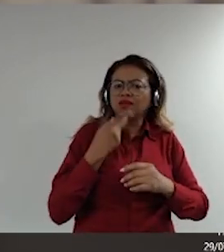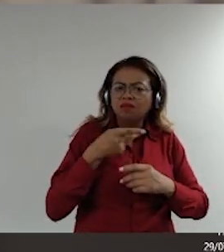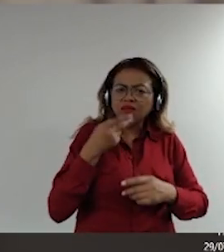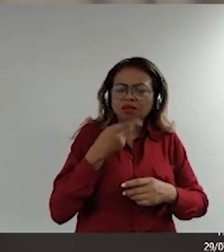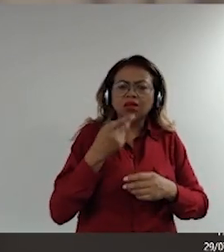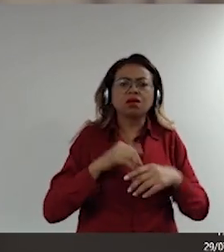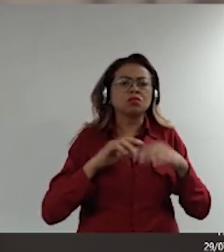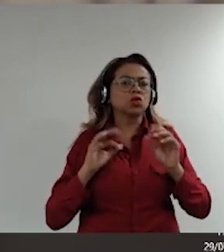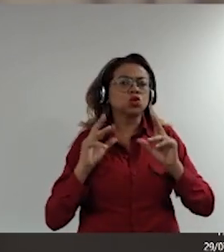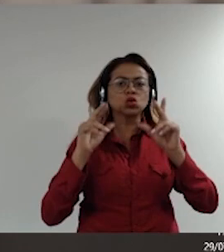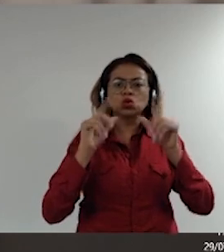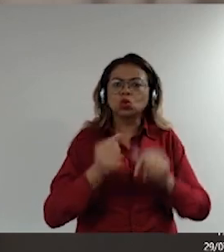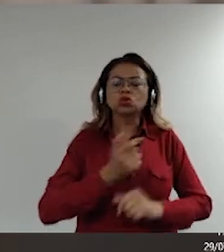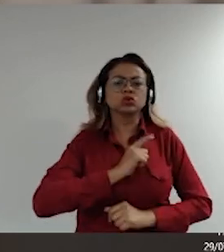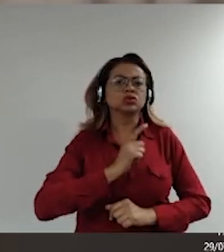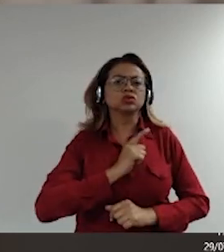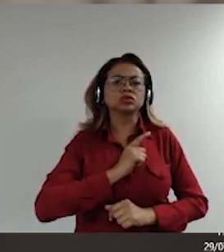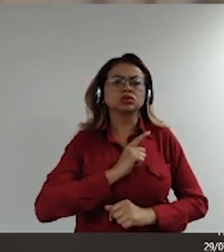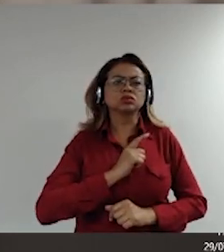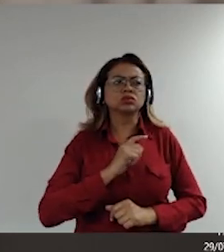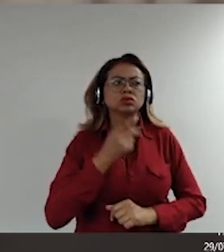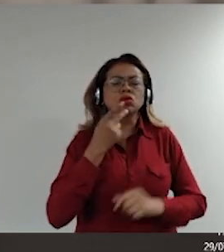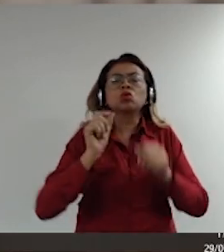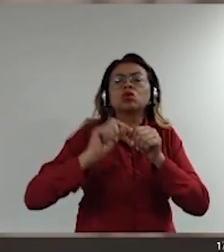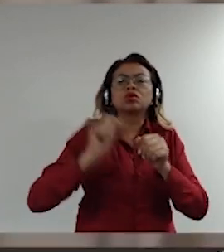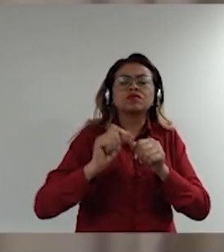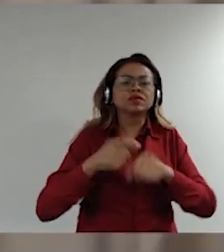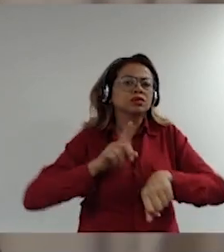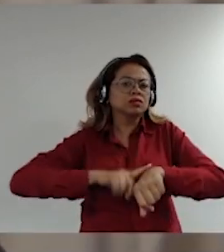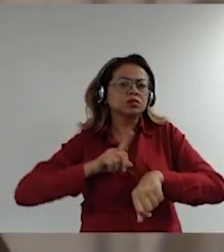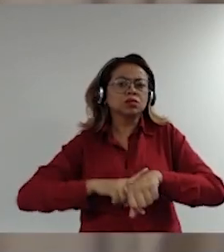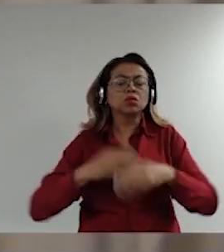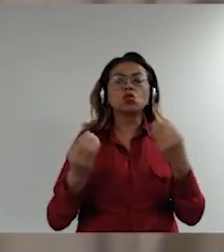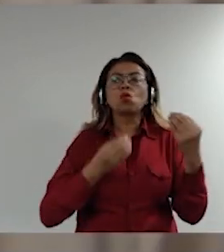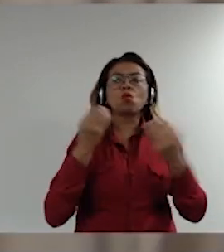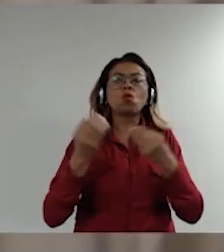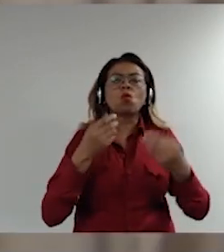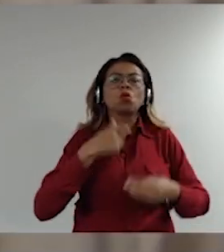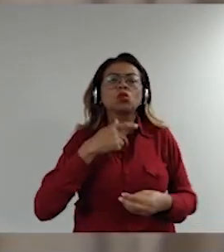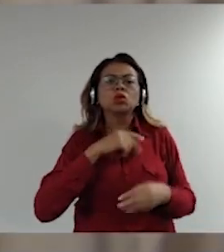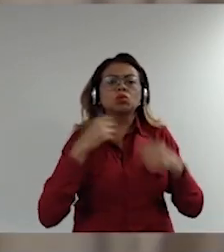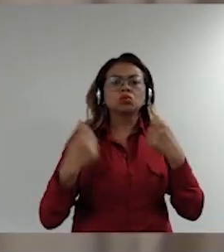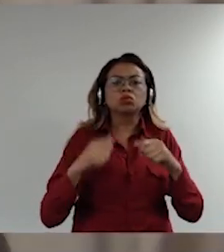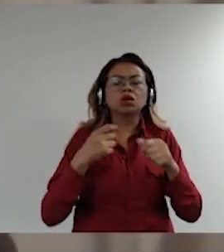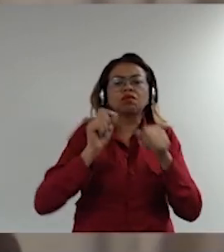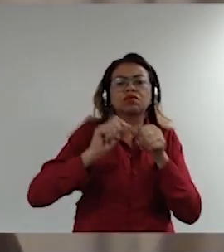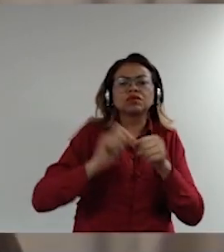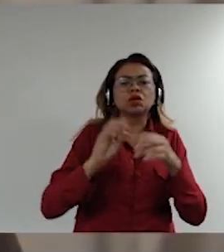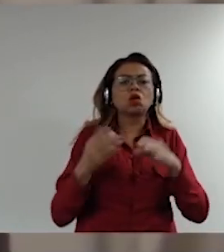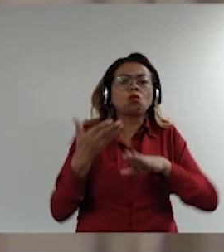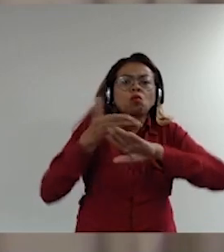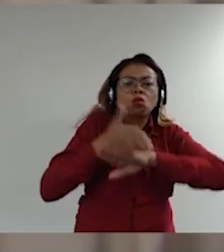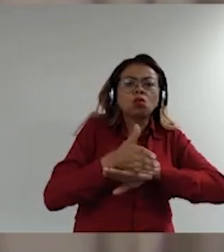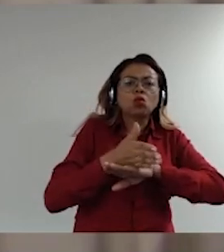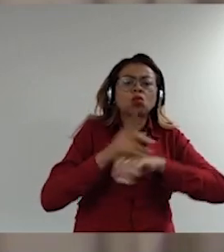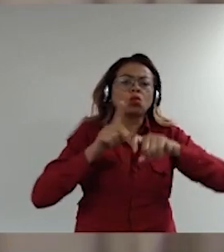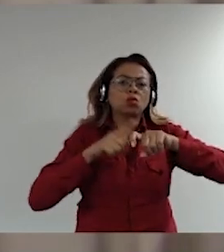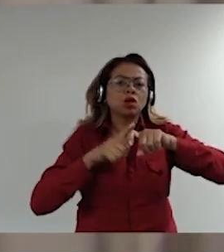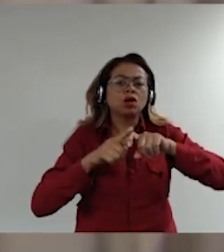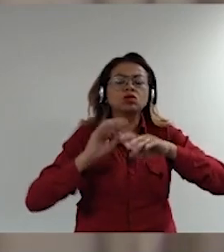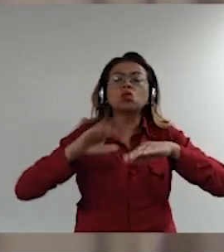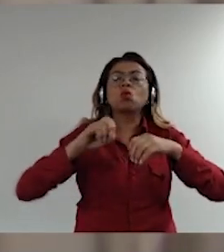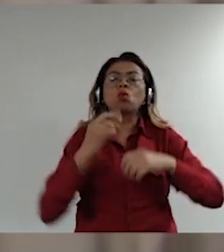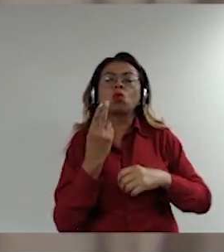muitas dúvidas sobre o que nesse momento. Como que eu devo reagir? Eu devo ir ao médico? Eu devo ir